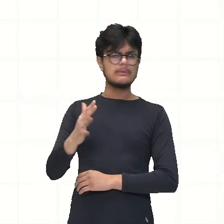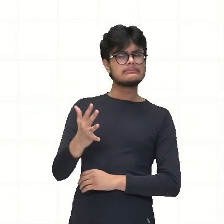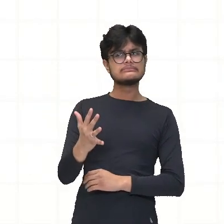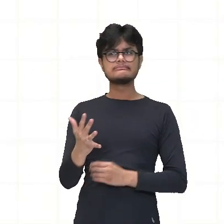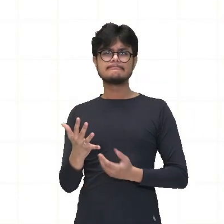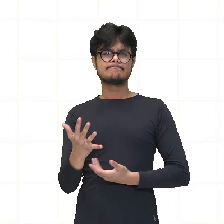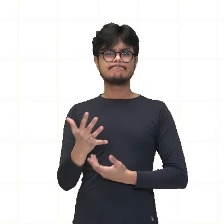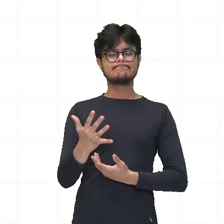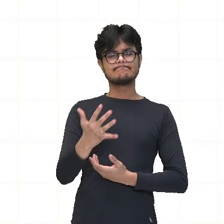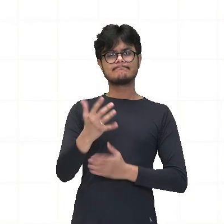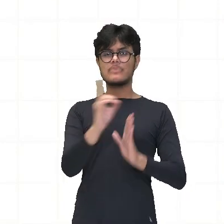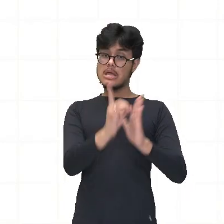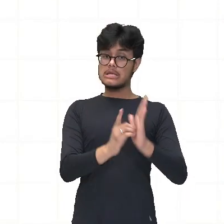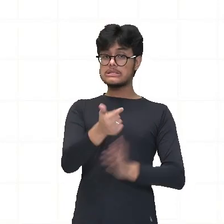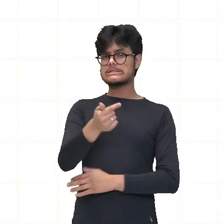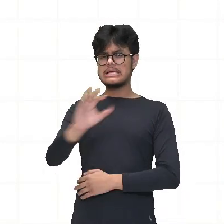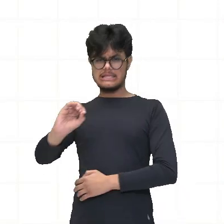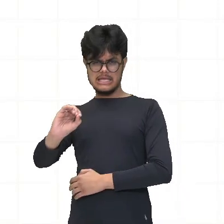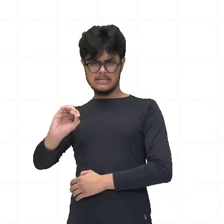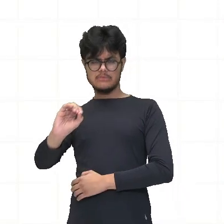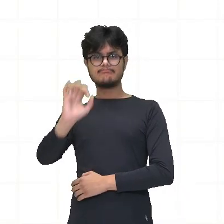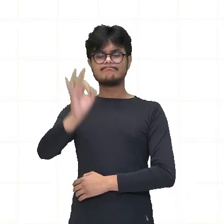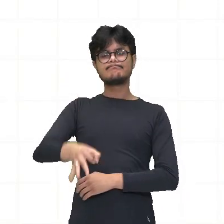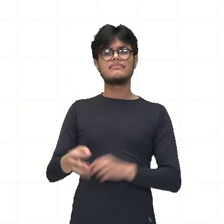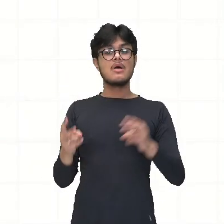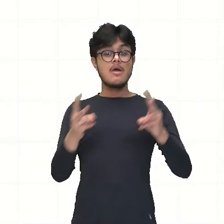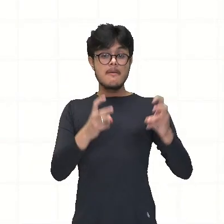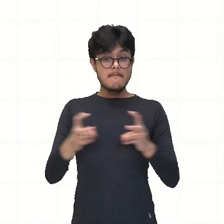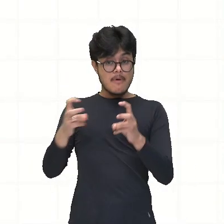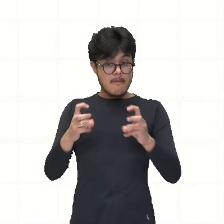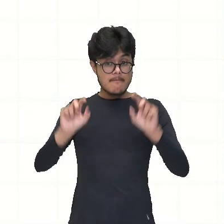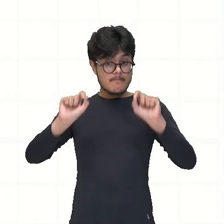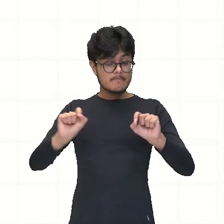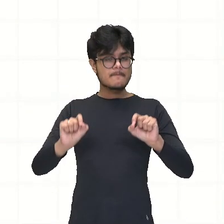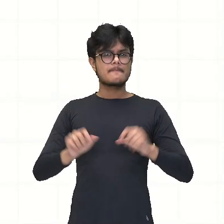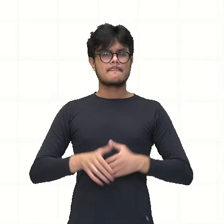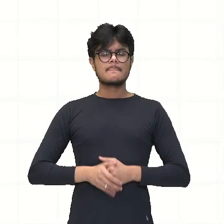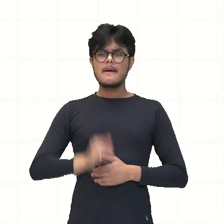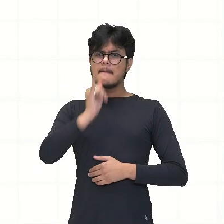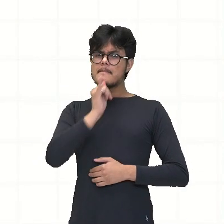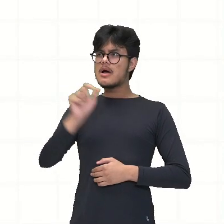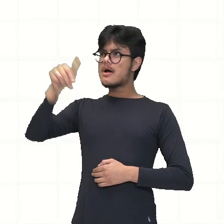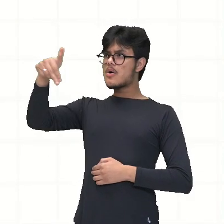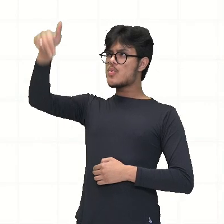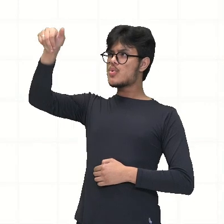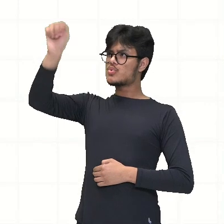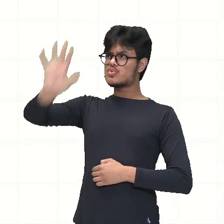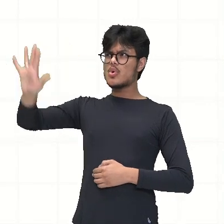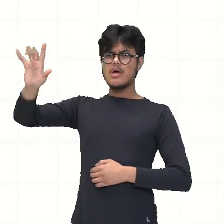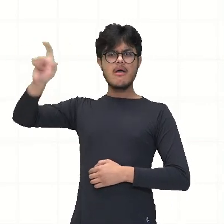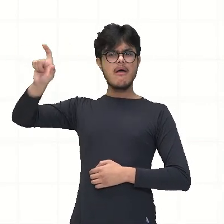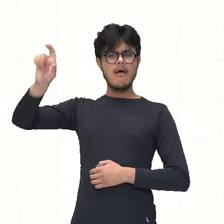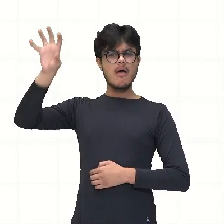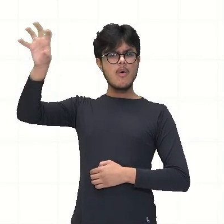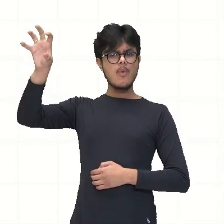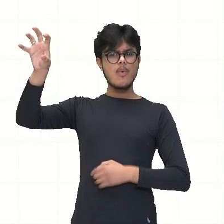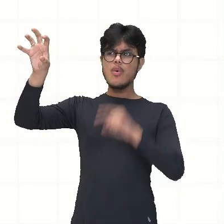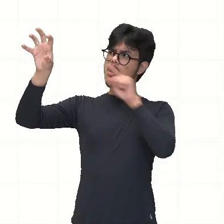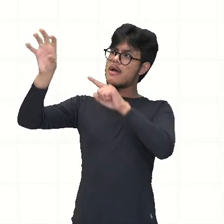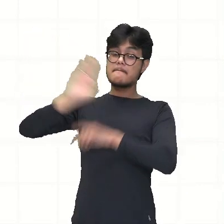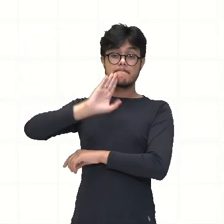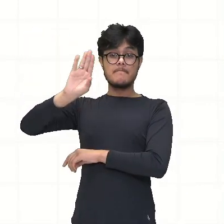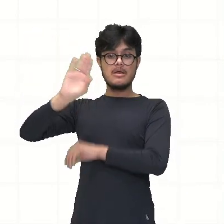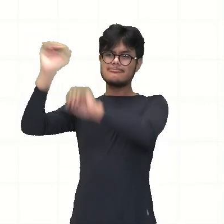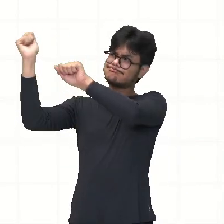de 70, a gente vai observar que o Nordeste, a região do Nordeste foi a